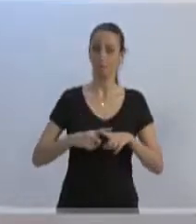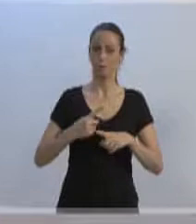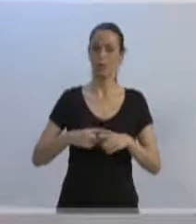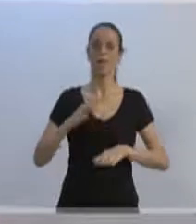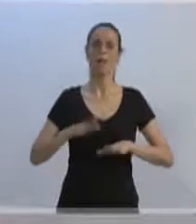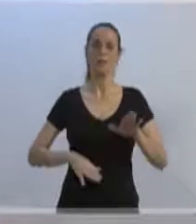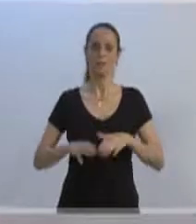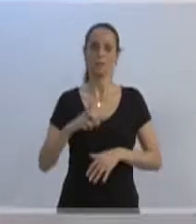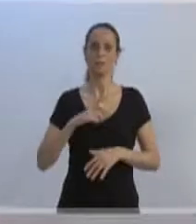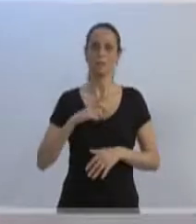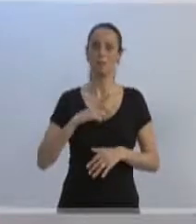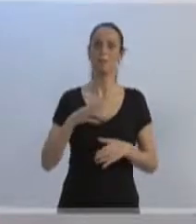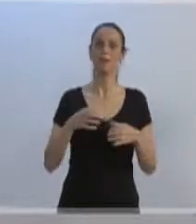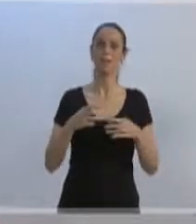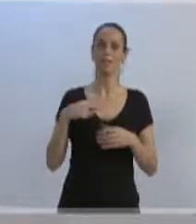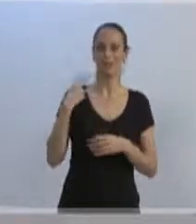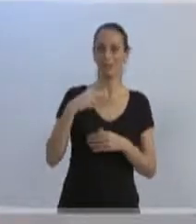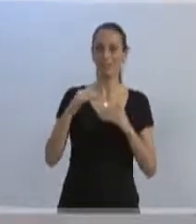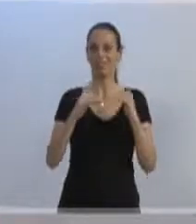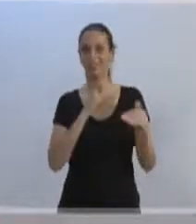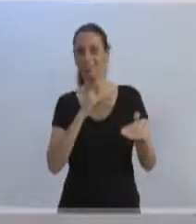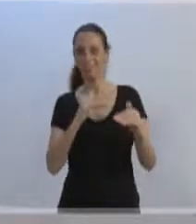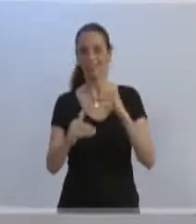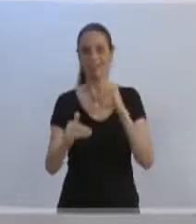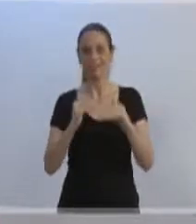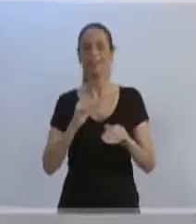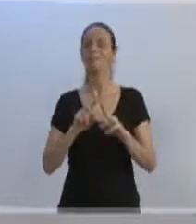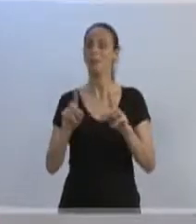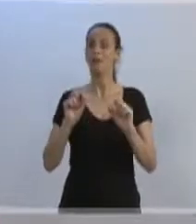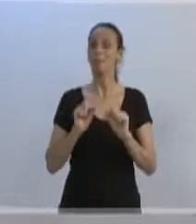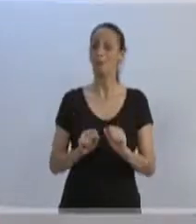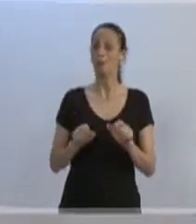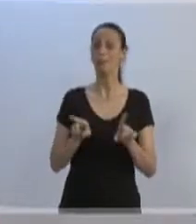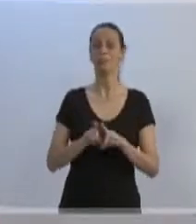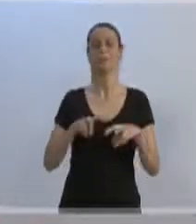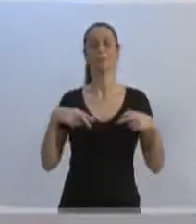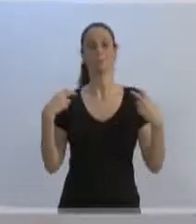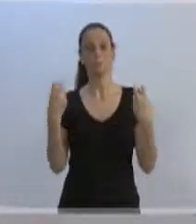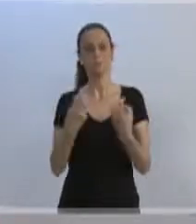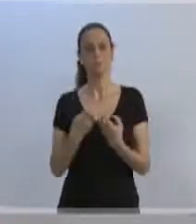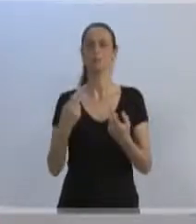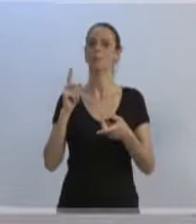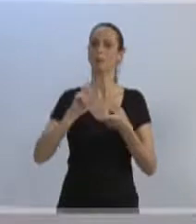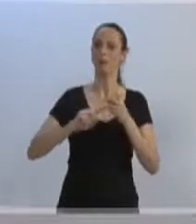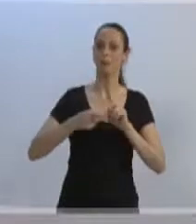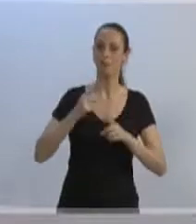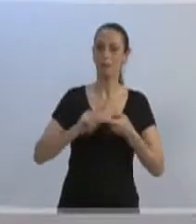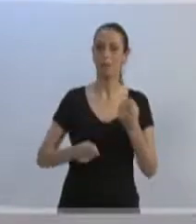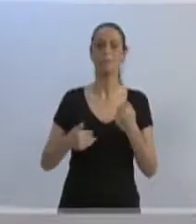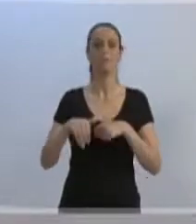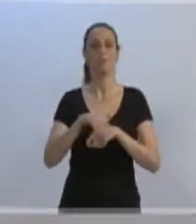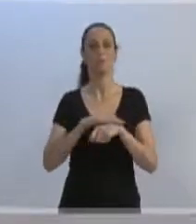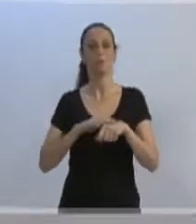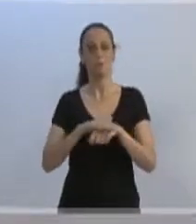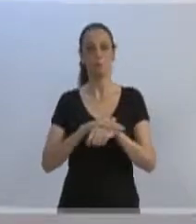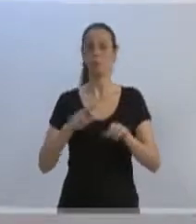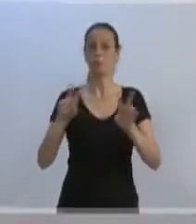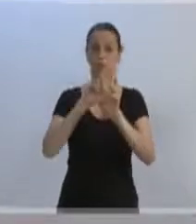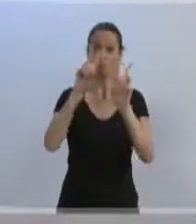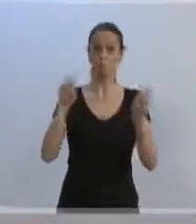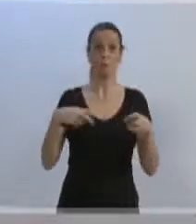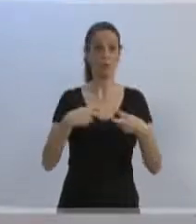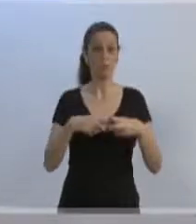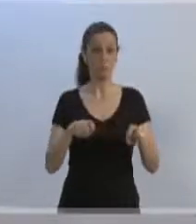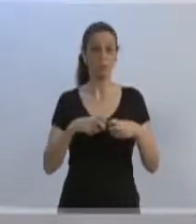têm descrédito tem a possibilidade agora de discutir uma ação que caberia o executivo mas que nós aqui